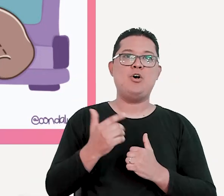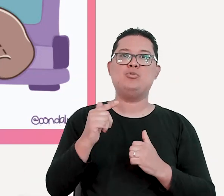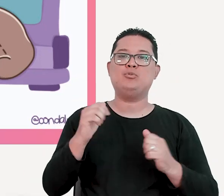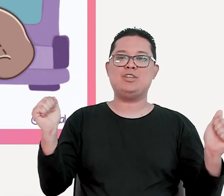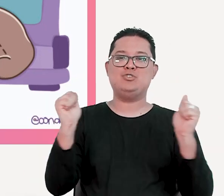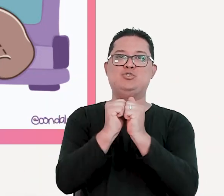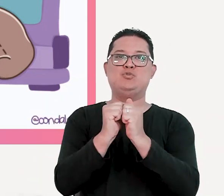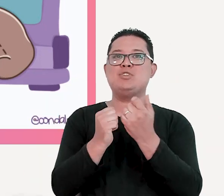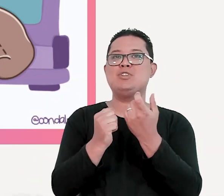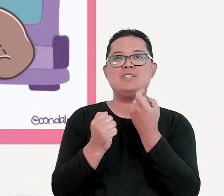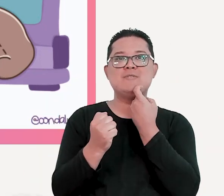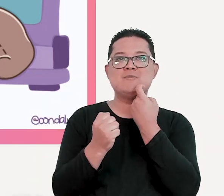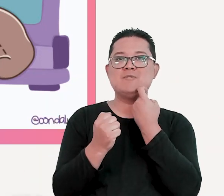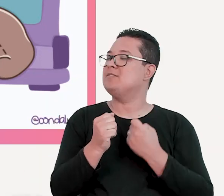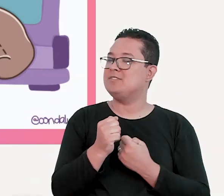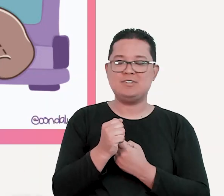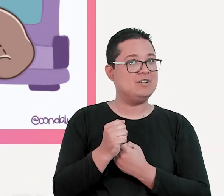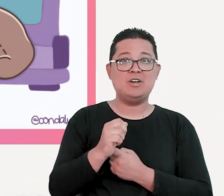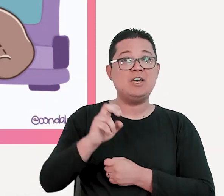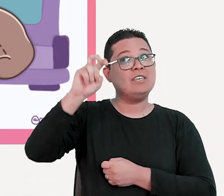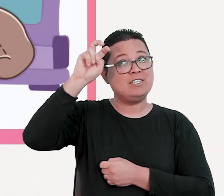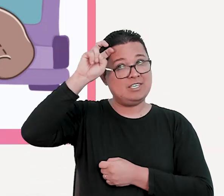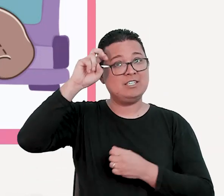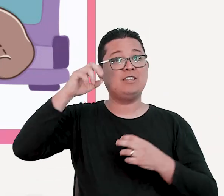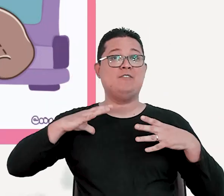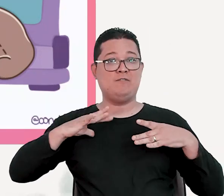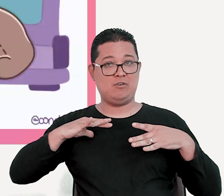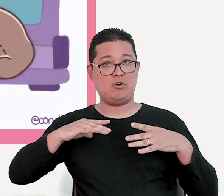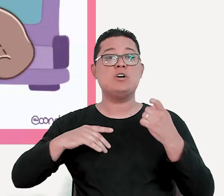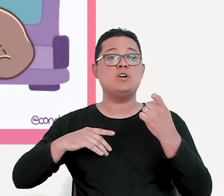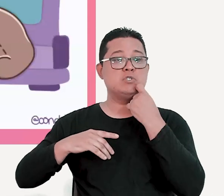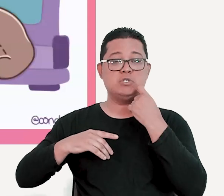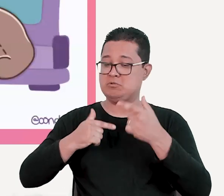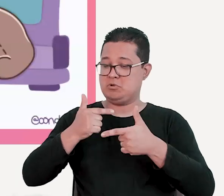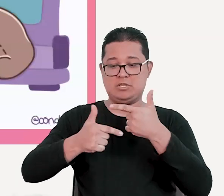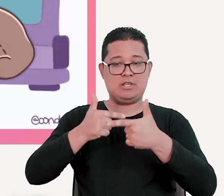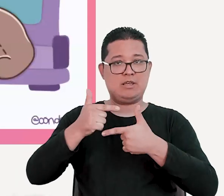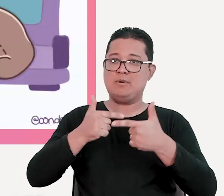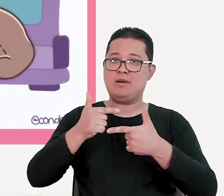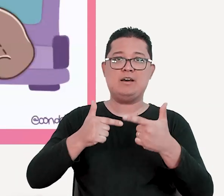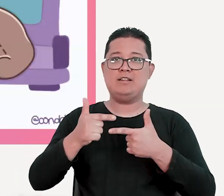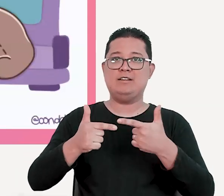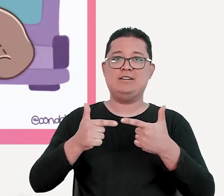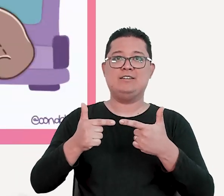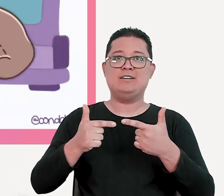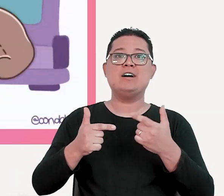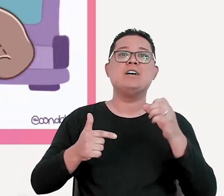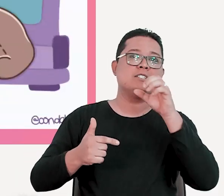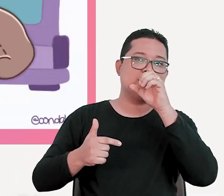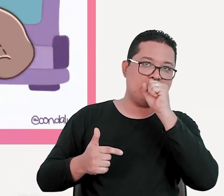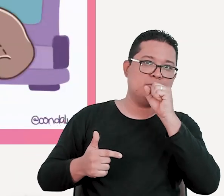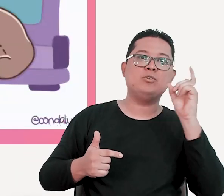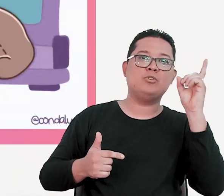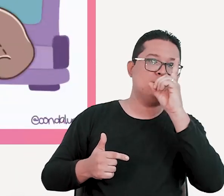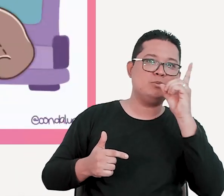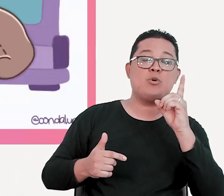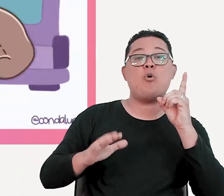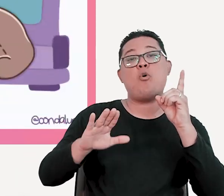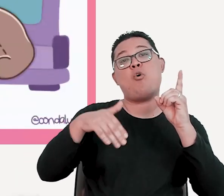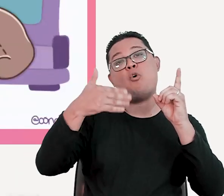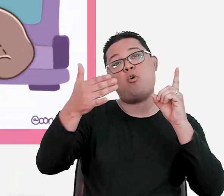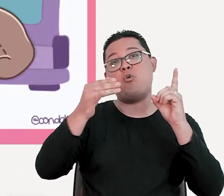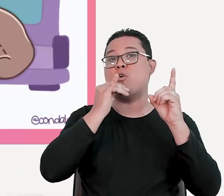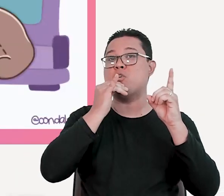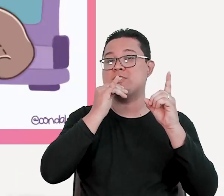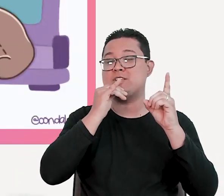ele cai na terça ou na quarta, ele vai para segunda-feira. Ele vai sempre para o dia mais próximo do fim de semana. Mas, em